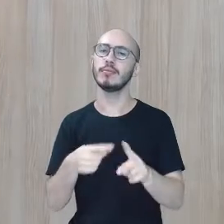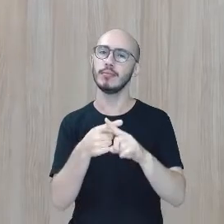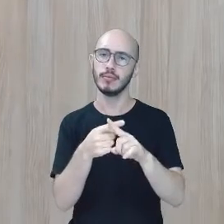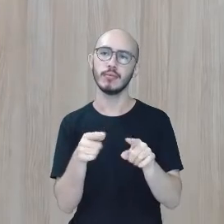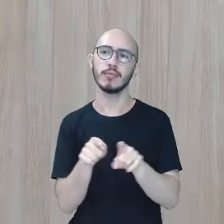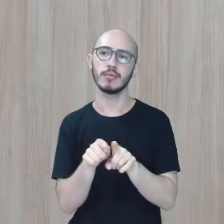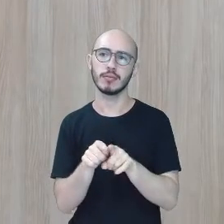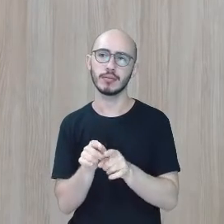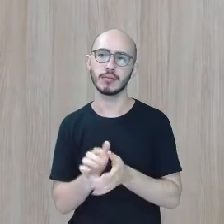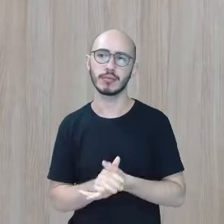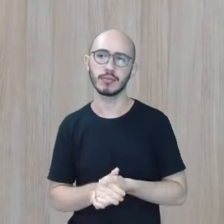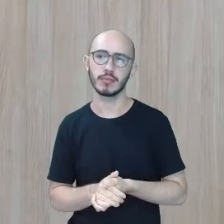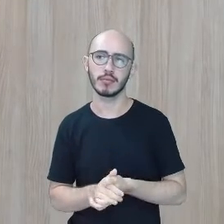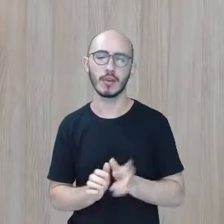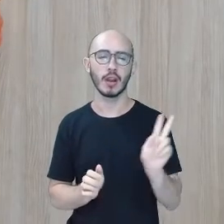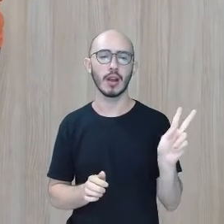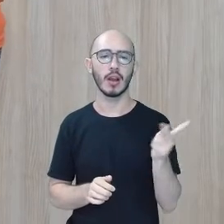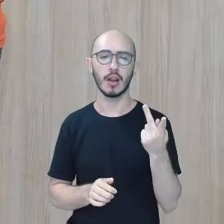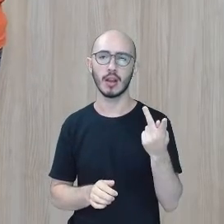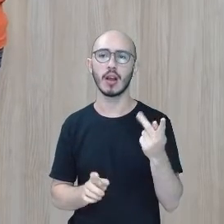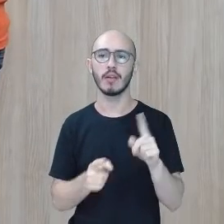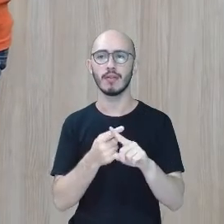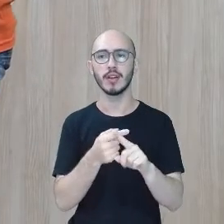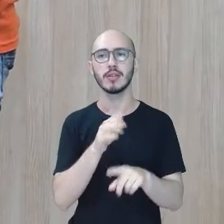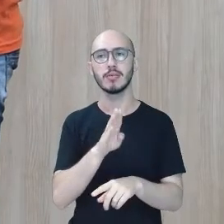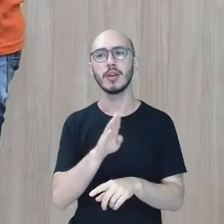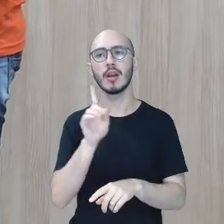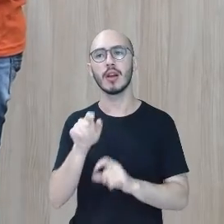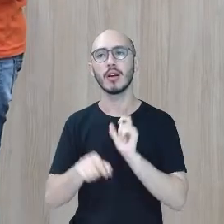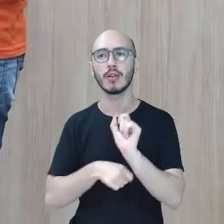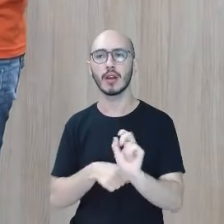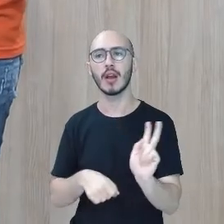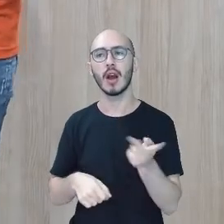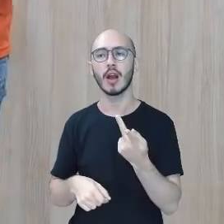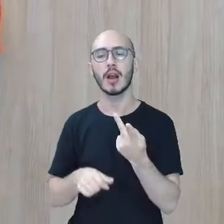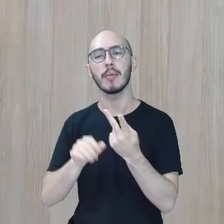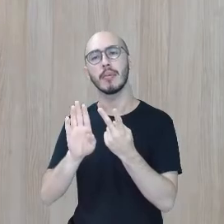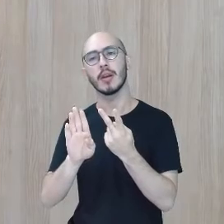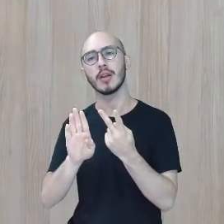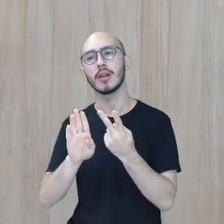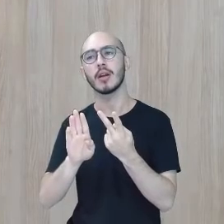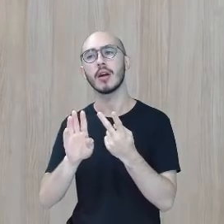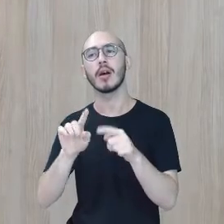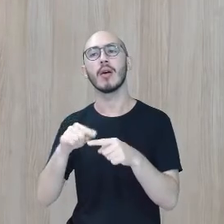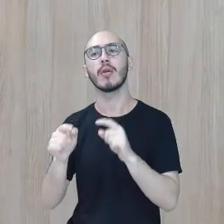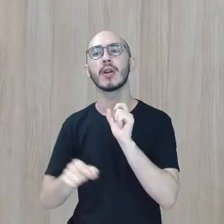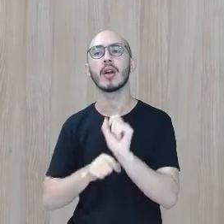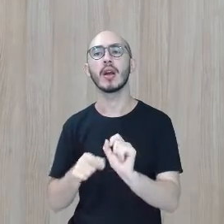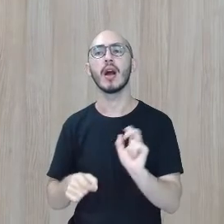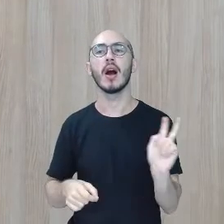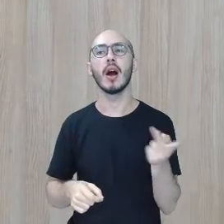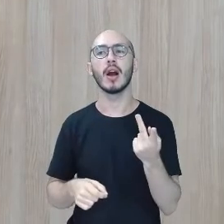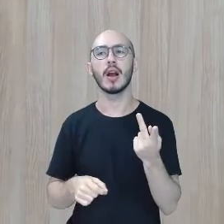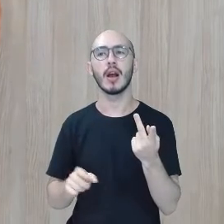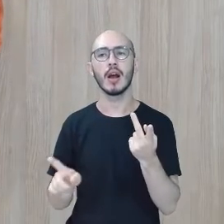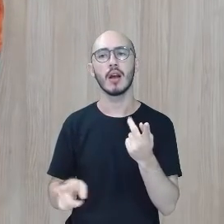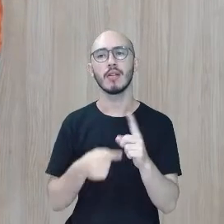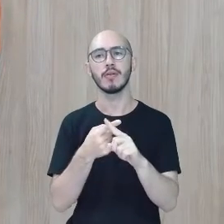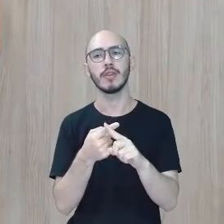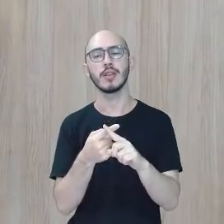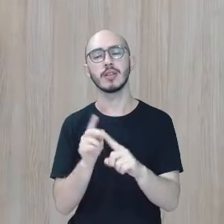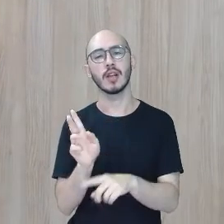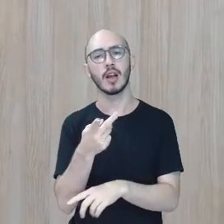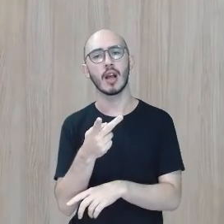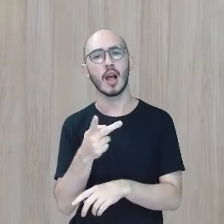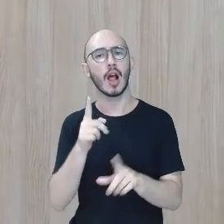tá bom? Então, eu tenho aqui, ó, H vezes B, que é HB, e pode notar ali que H vezes H, essas letras são iguais, tá bom? Então, a